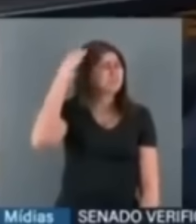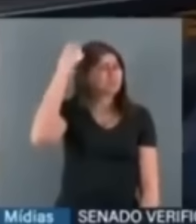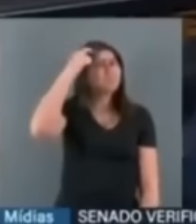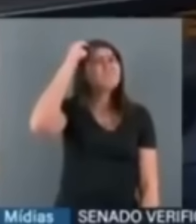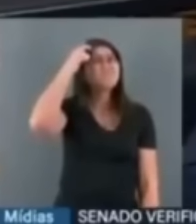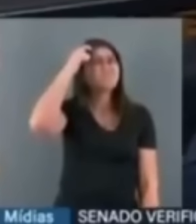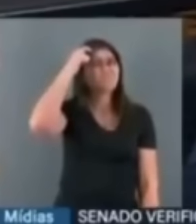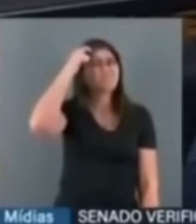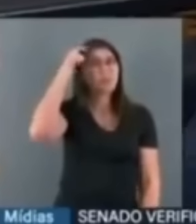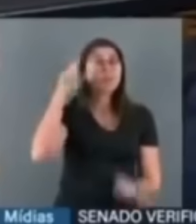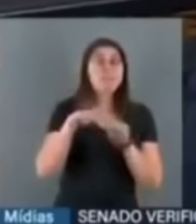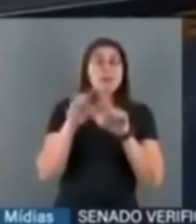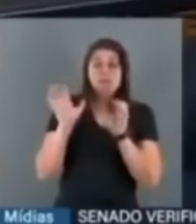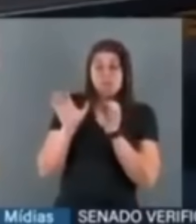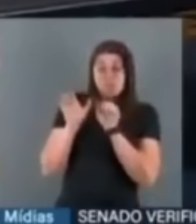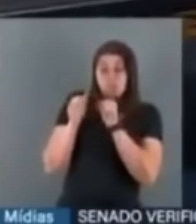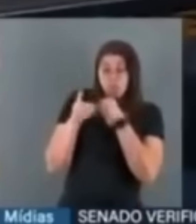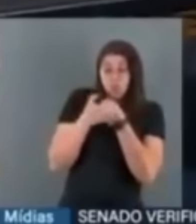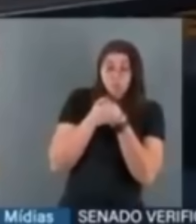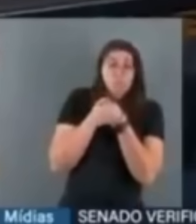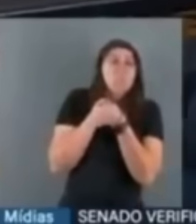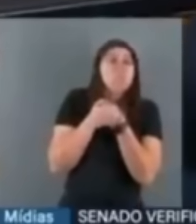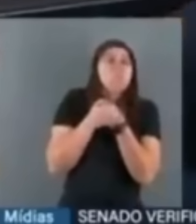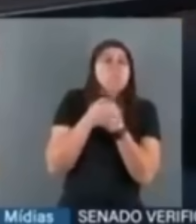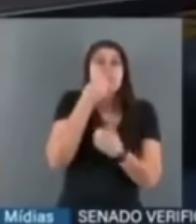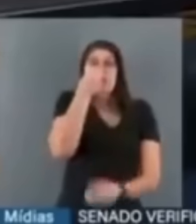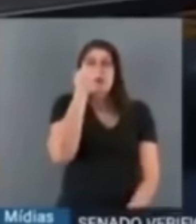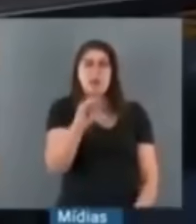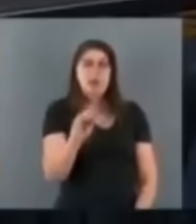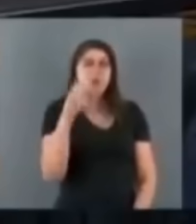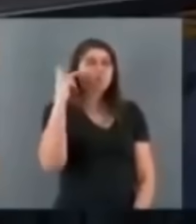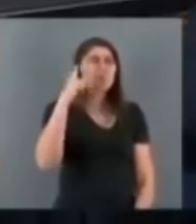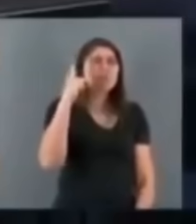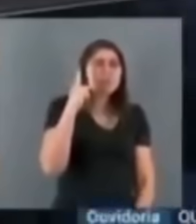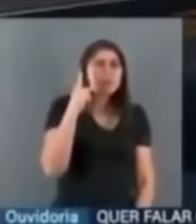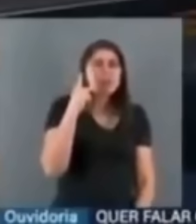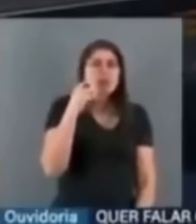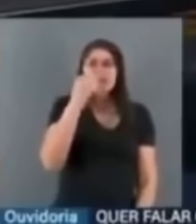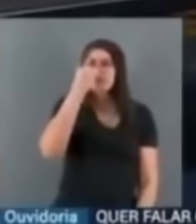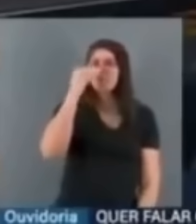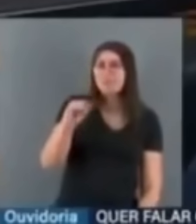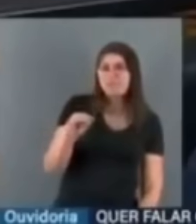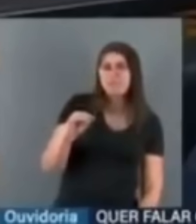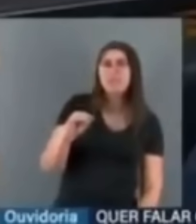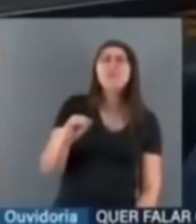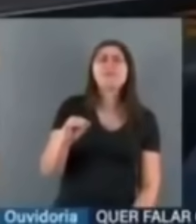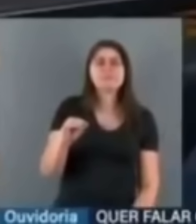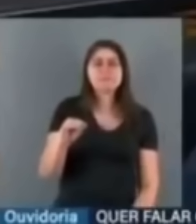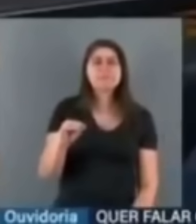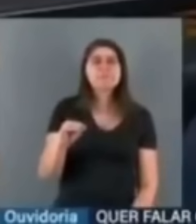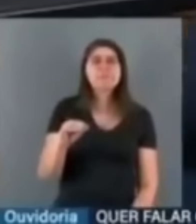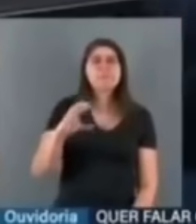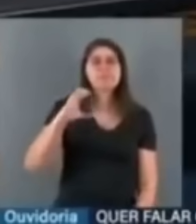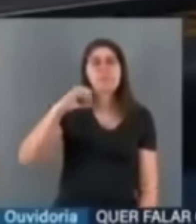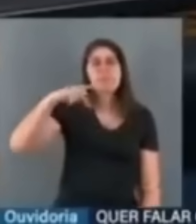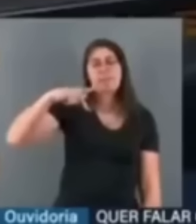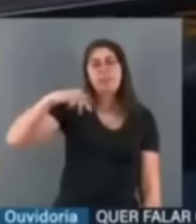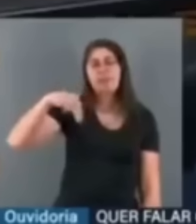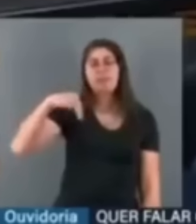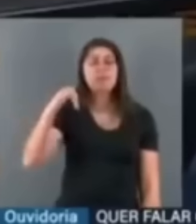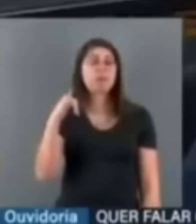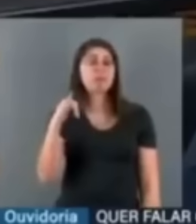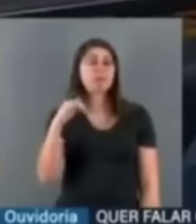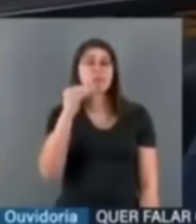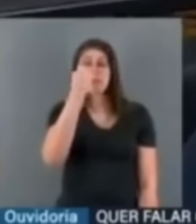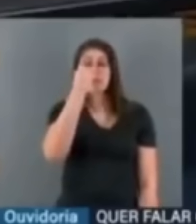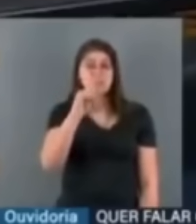que ele esconde, desrespeita parlamentar, desrespeita CPMI, desrespeita ministro do Supremo Tribunal Federal, desrespeita